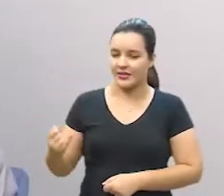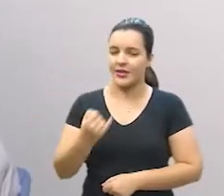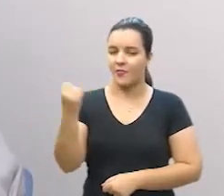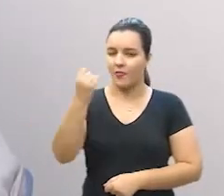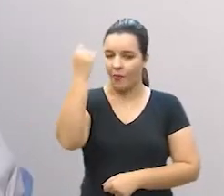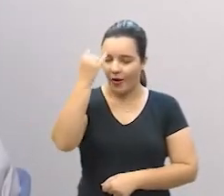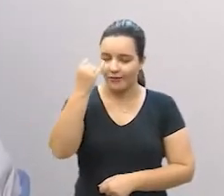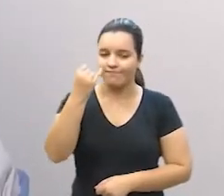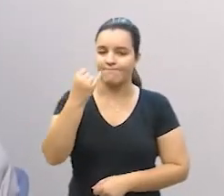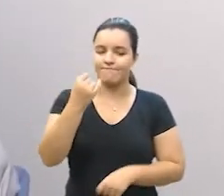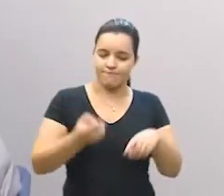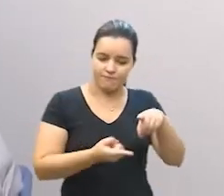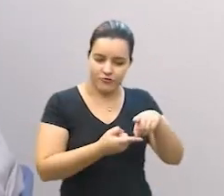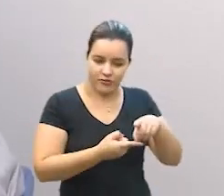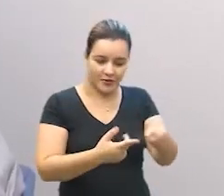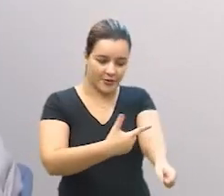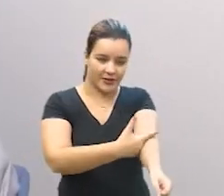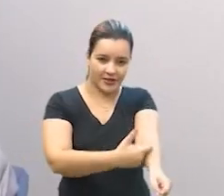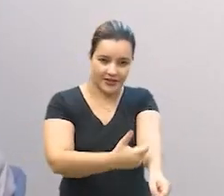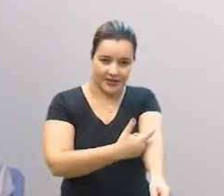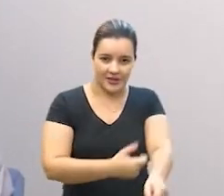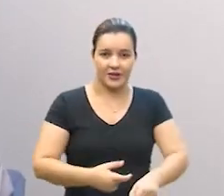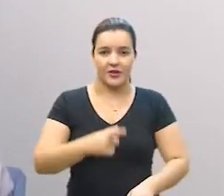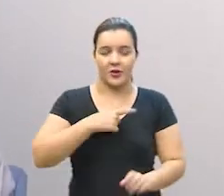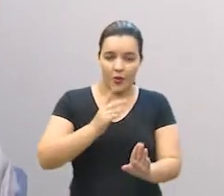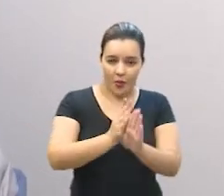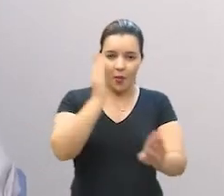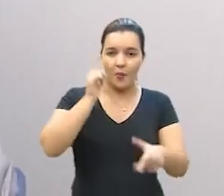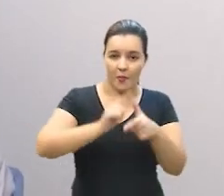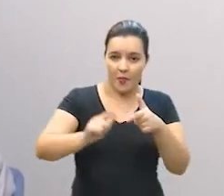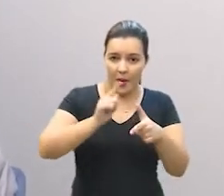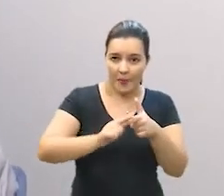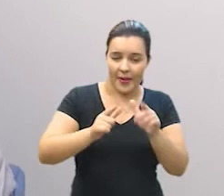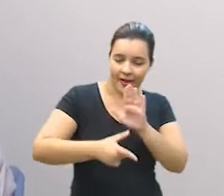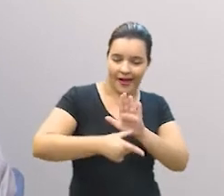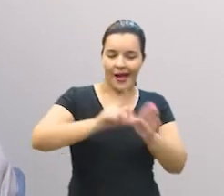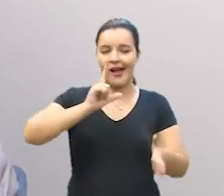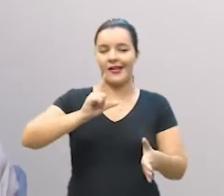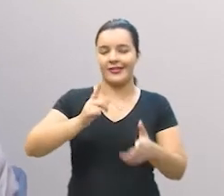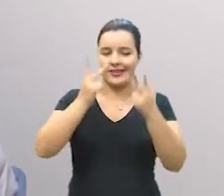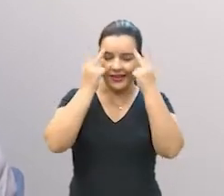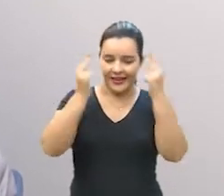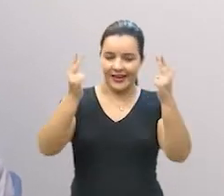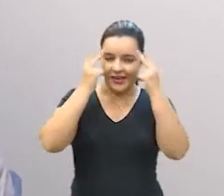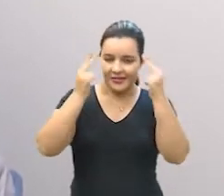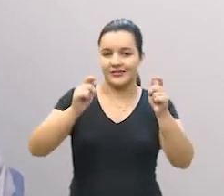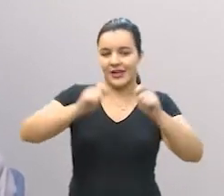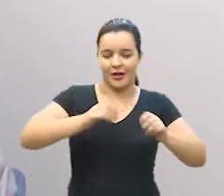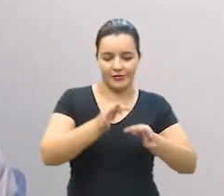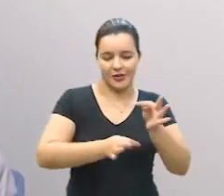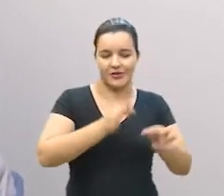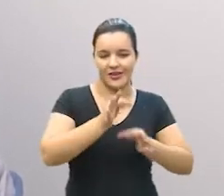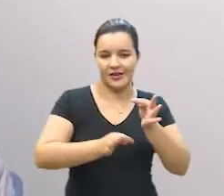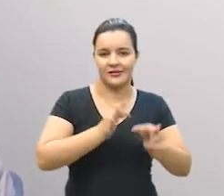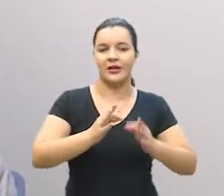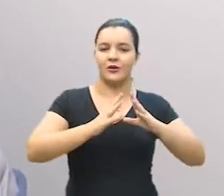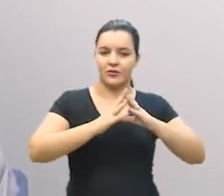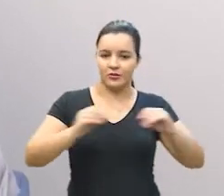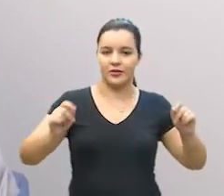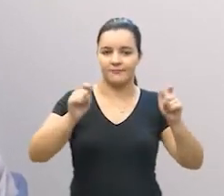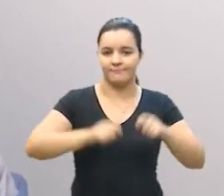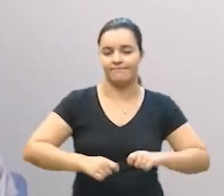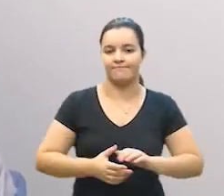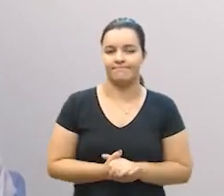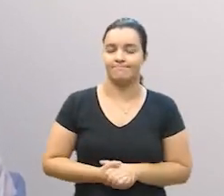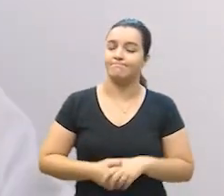super importante estar fazendo esse controle, porque se você pega um problema de câncer na próstata logo do início, é muito mais tranquilo de estar fazendo